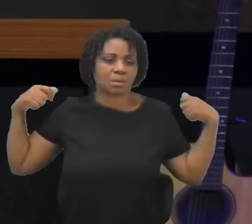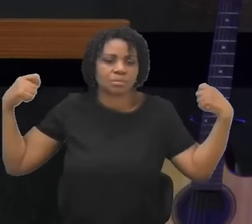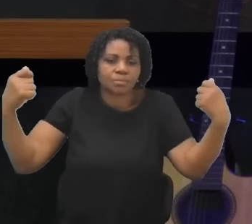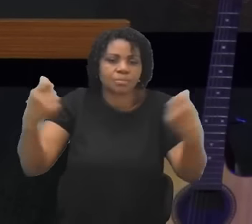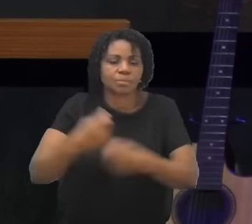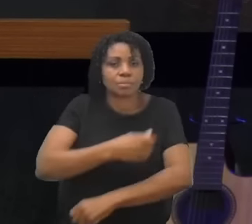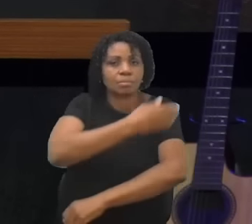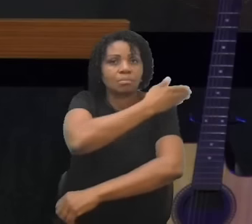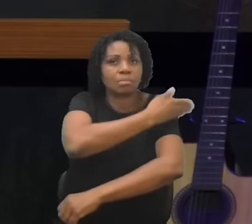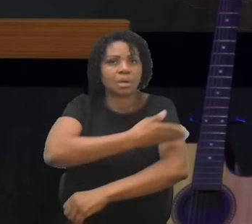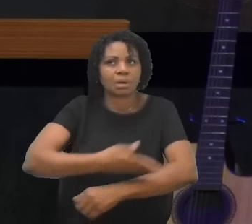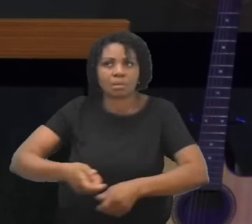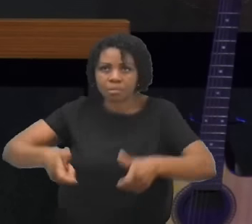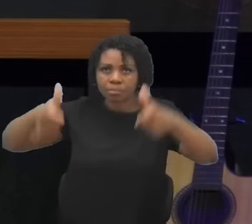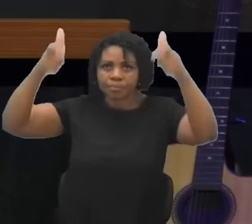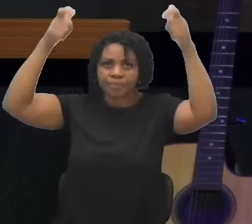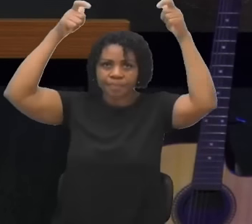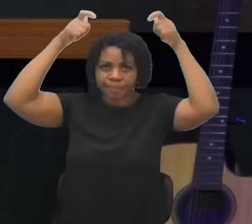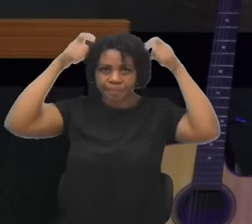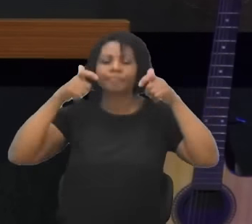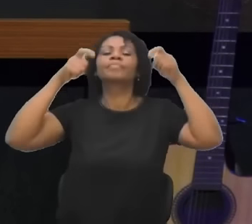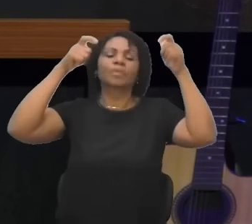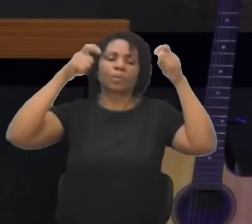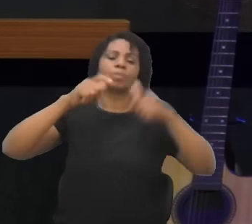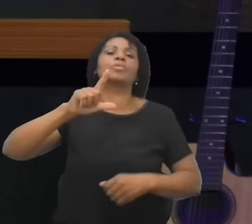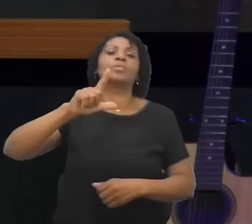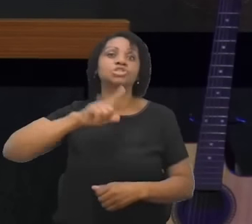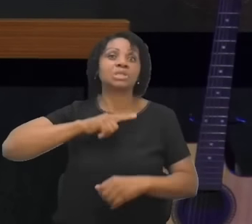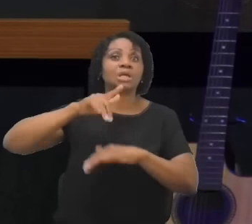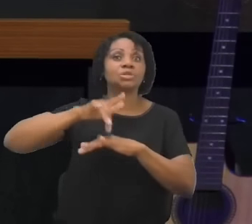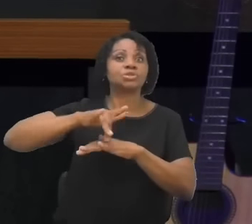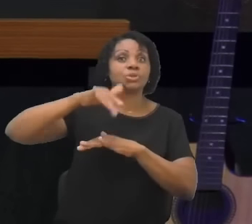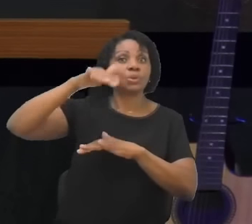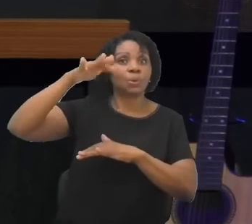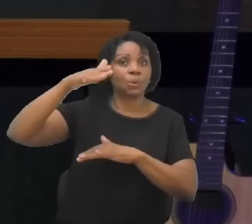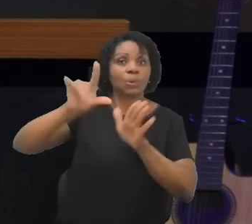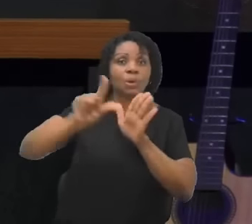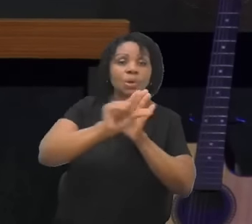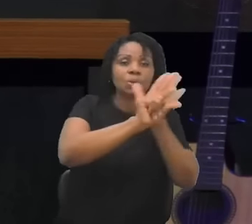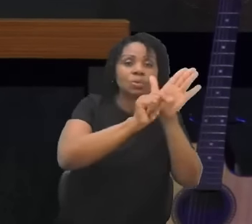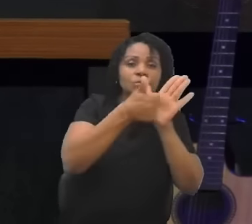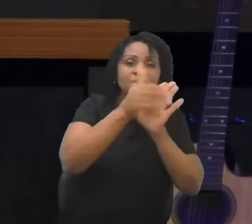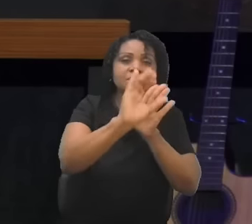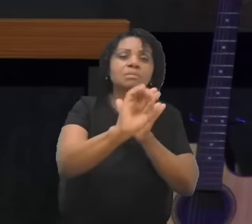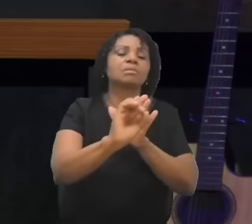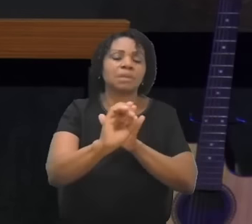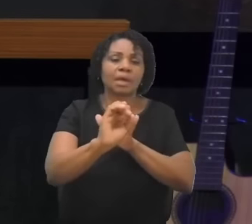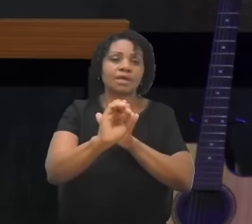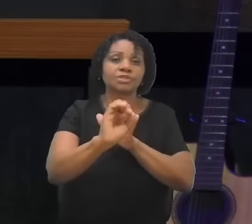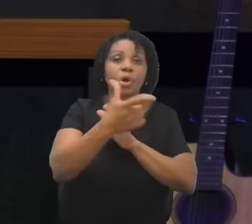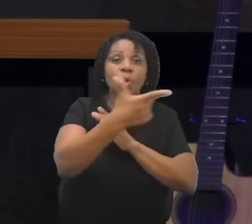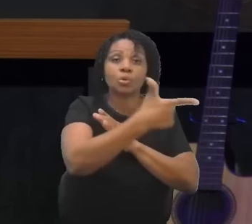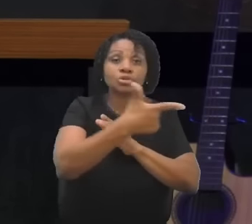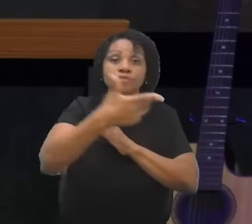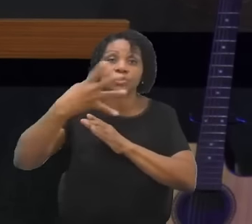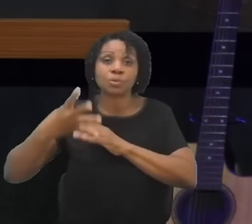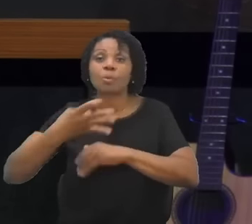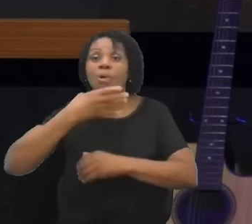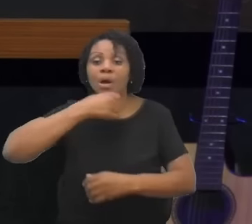branco, em cujas cabeças estão coroas de ouro. No versículo 10 agora. Os